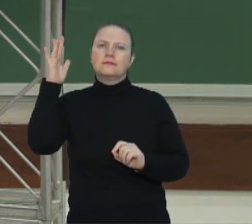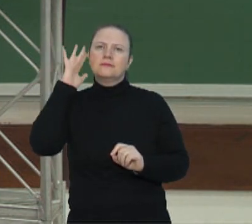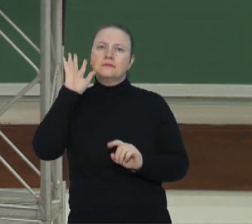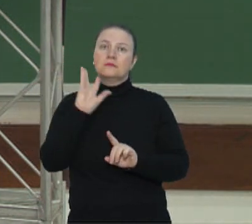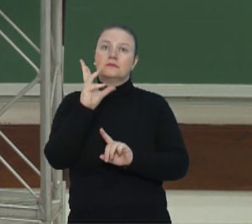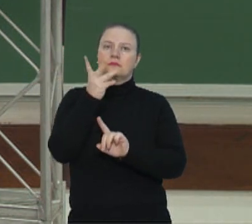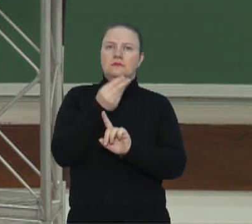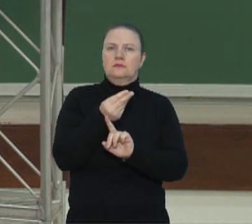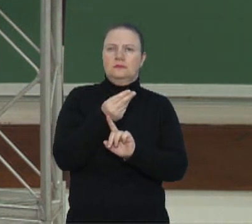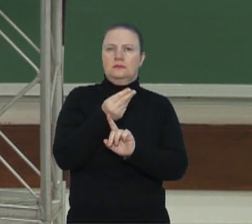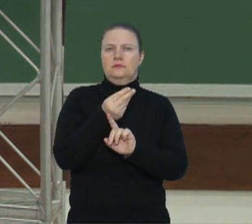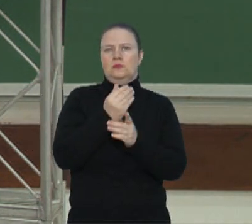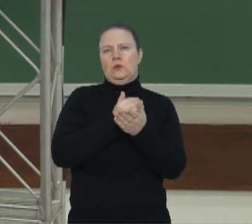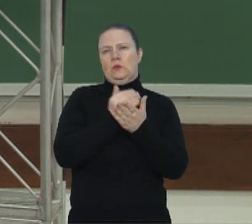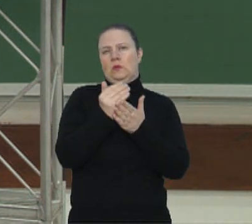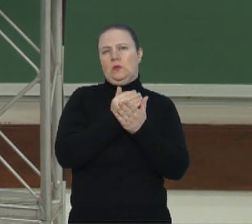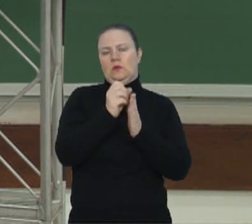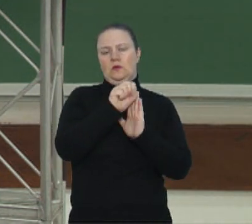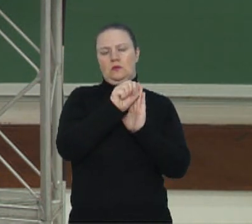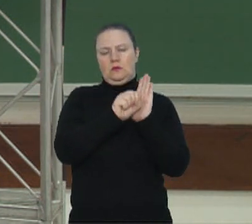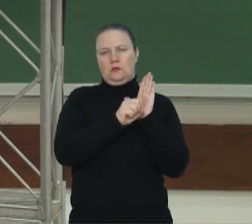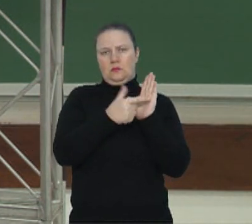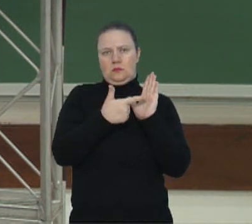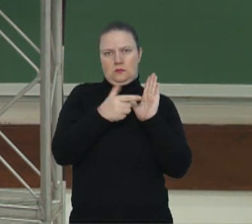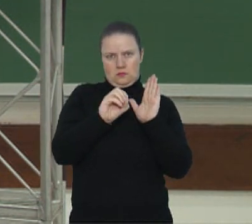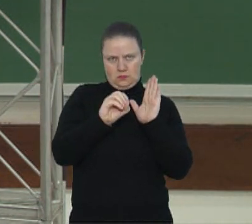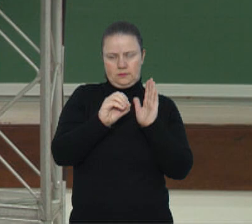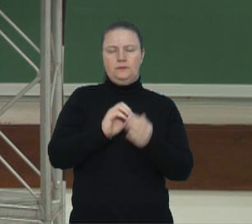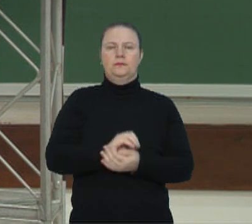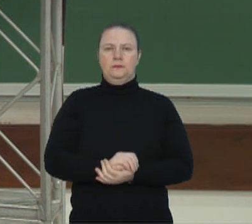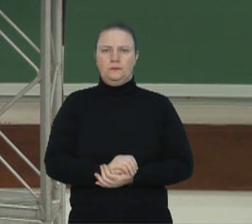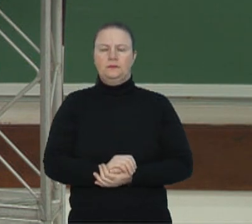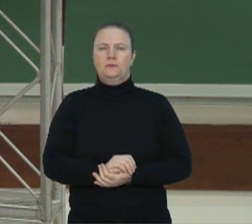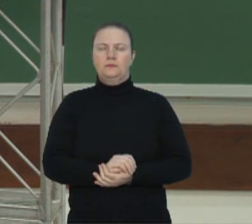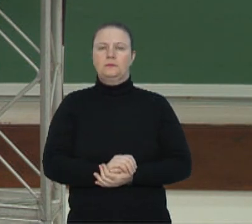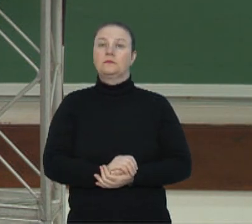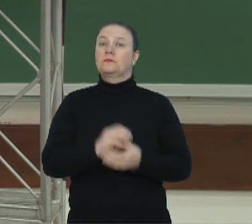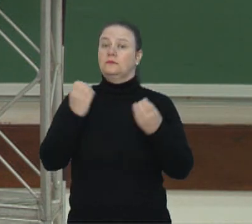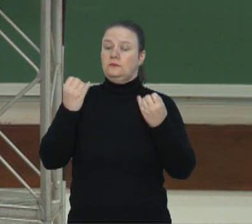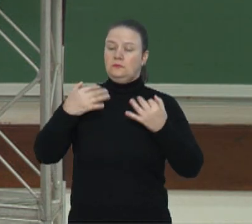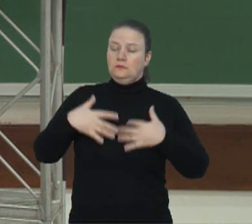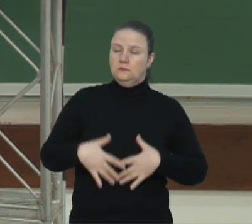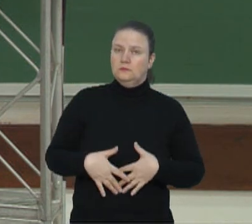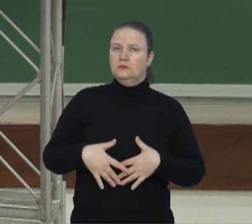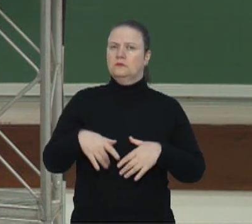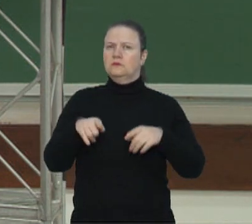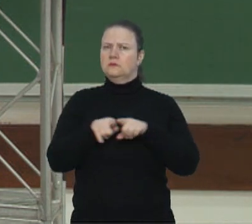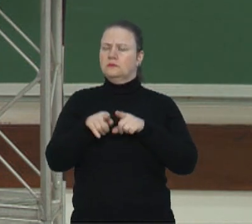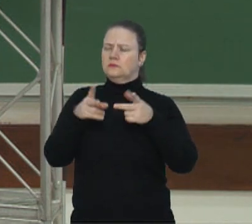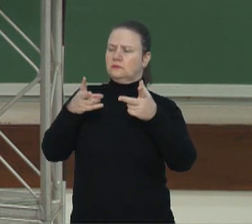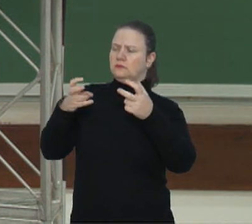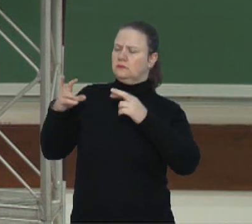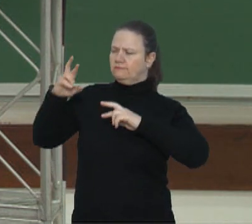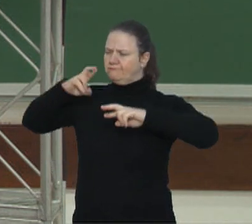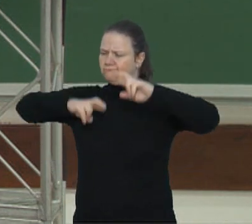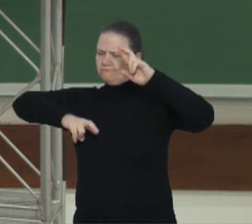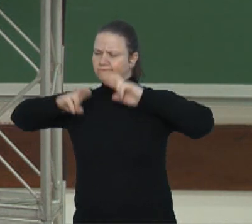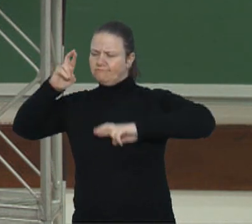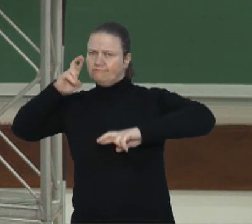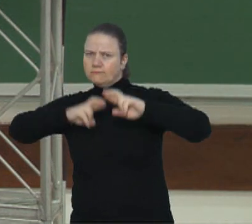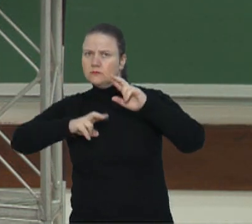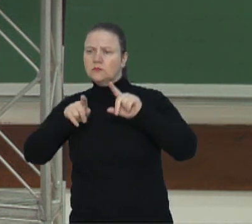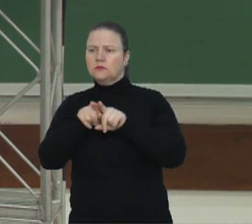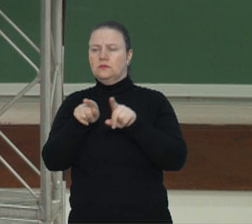momento, lá início do século XX. A gente falou sobre a fase analítica e aqui na nossa revisão